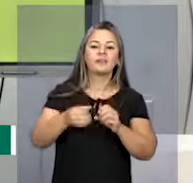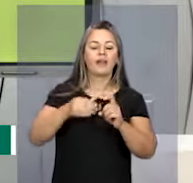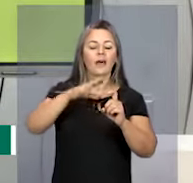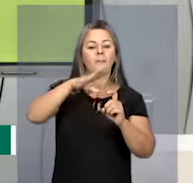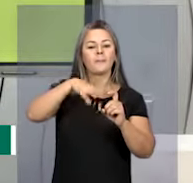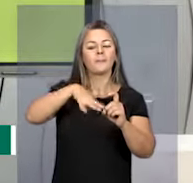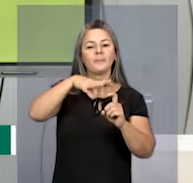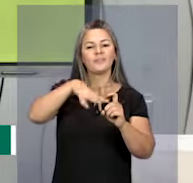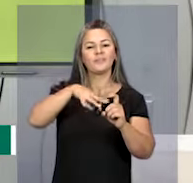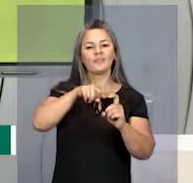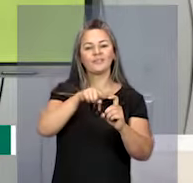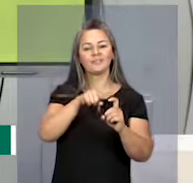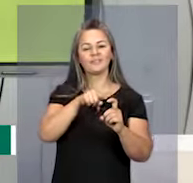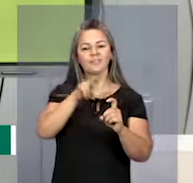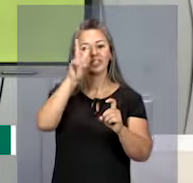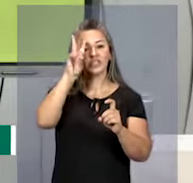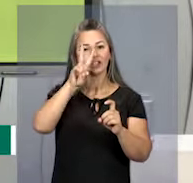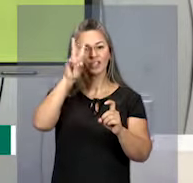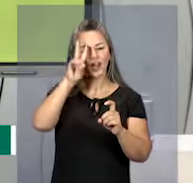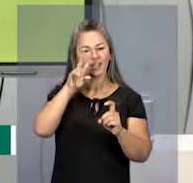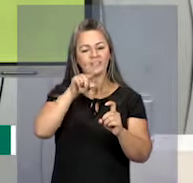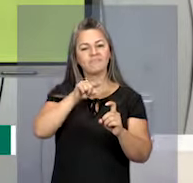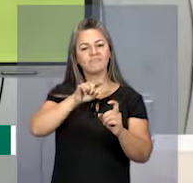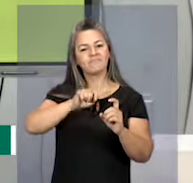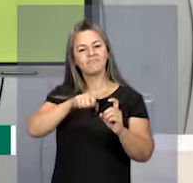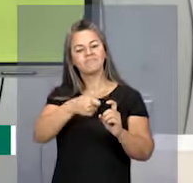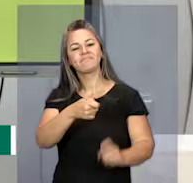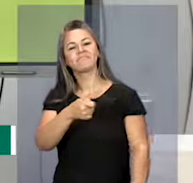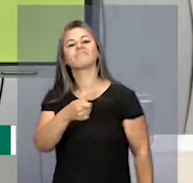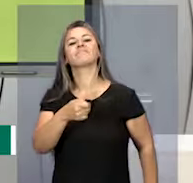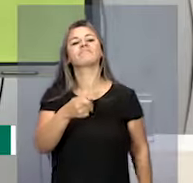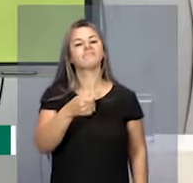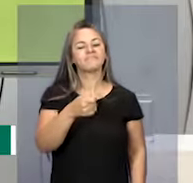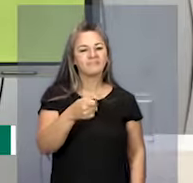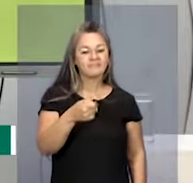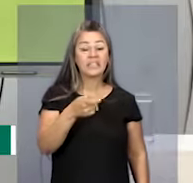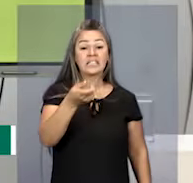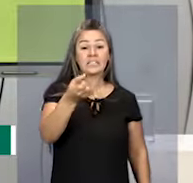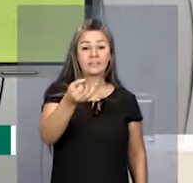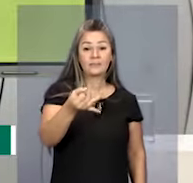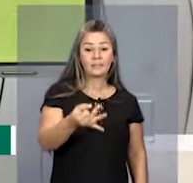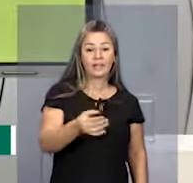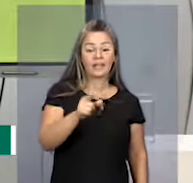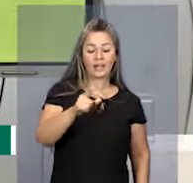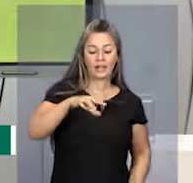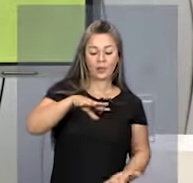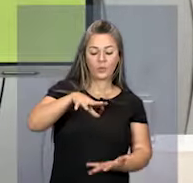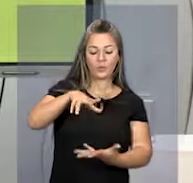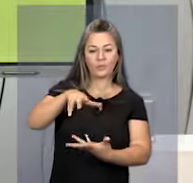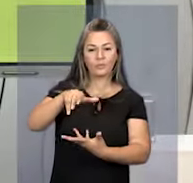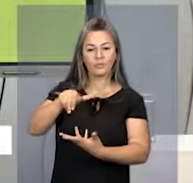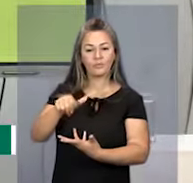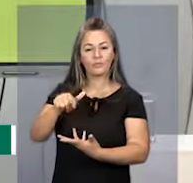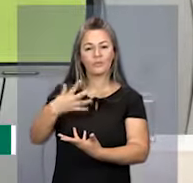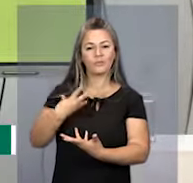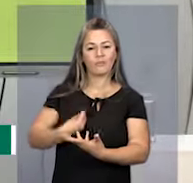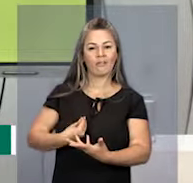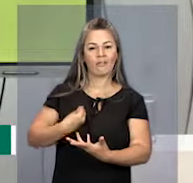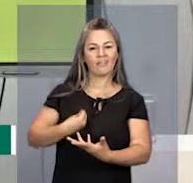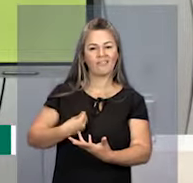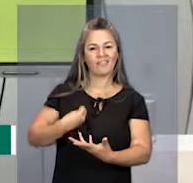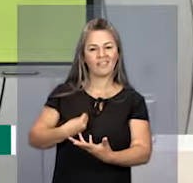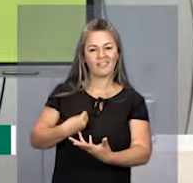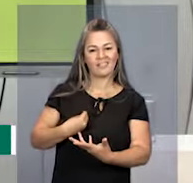de história, em histórias que ajudam a explicar o mundo, a realidade, a forma